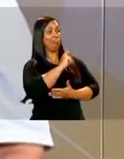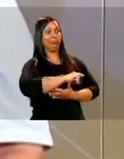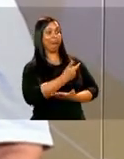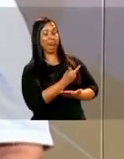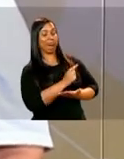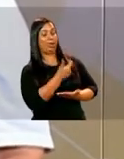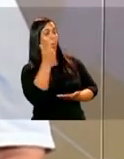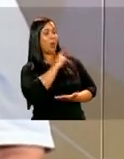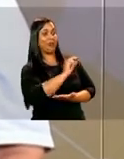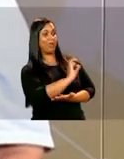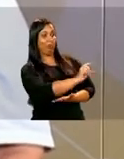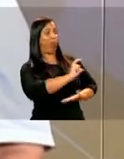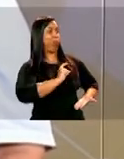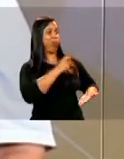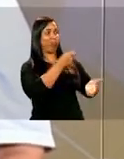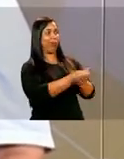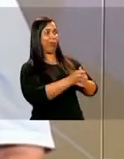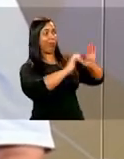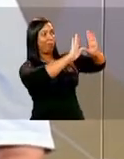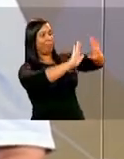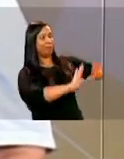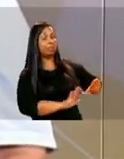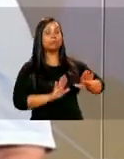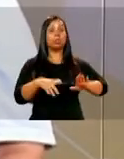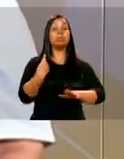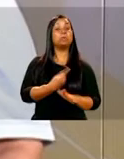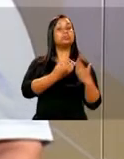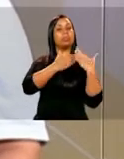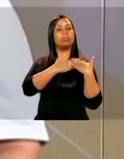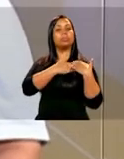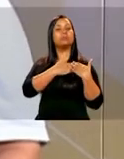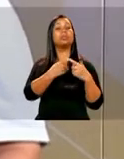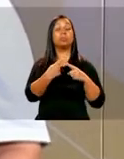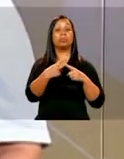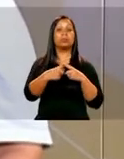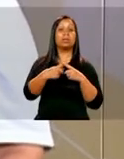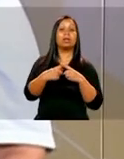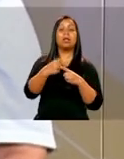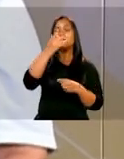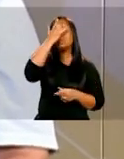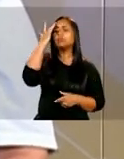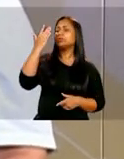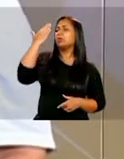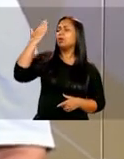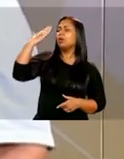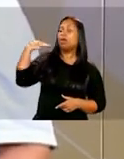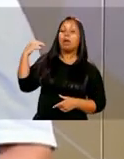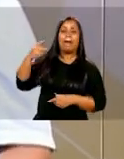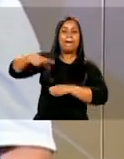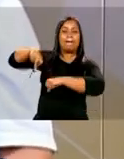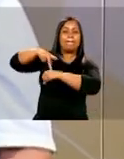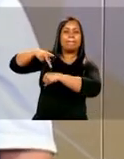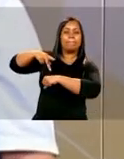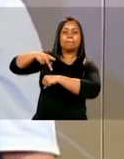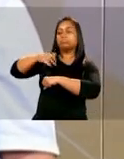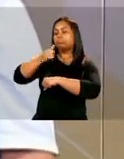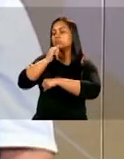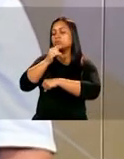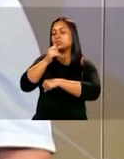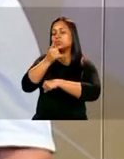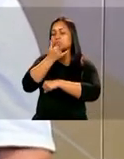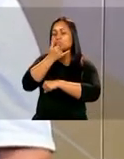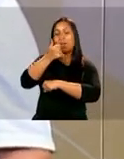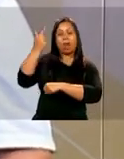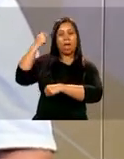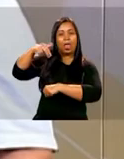né? Então, a gente carrega esse compromisso ético porque o senhorzinho lá do Nordeste, a senhora lá